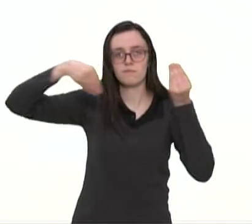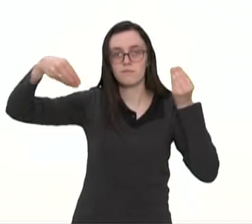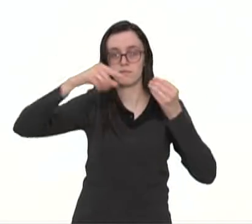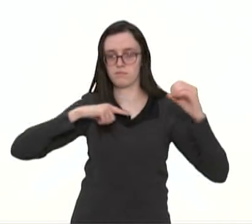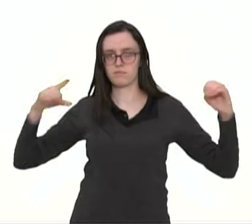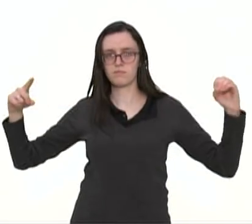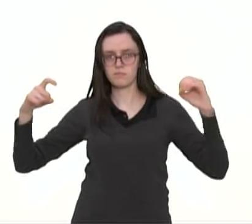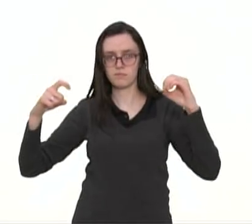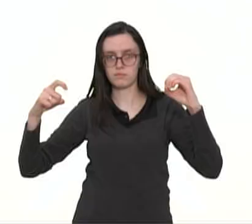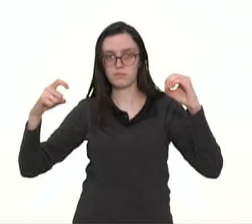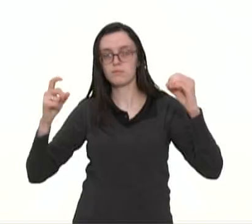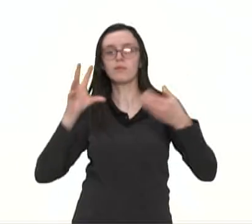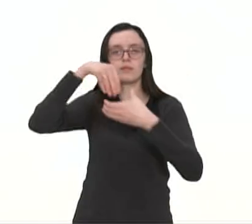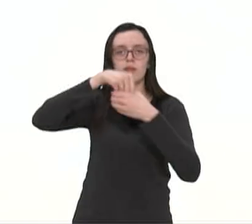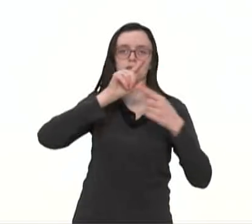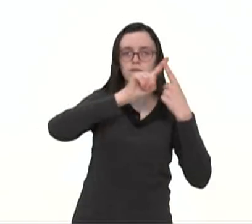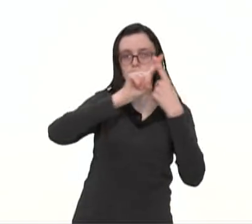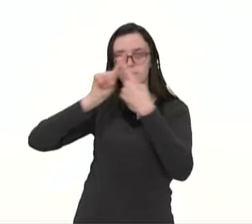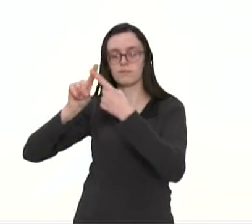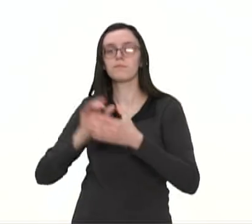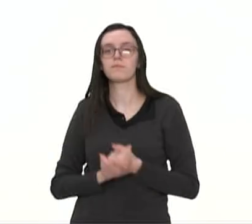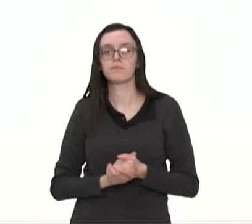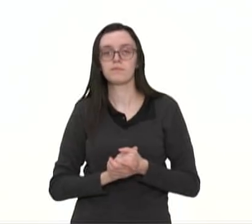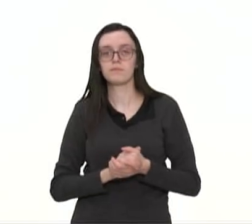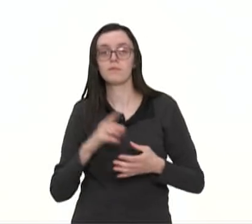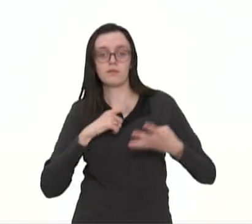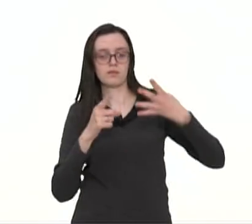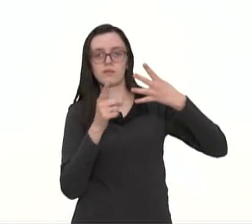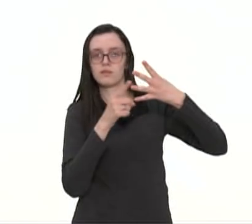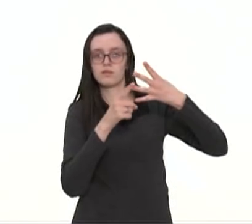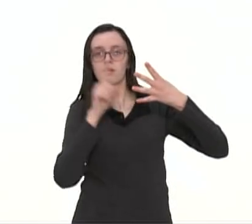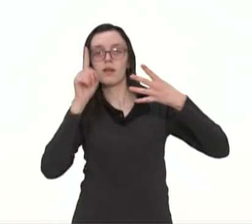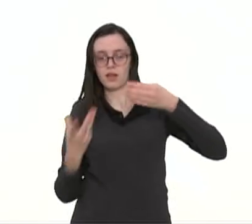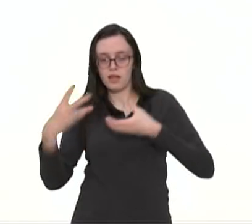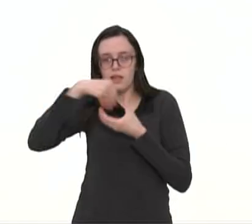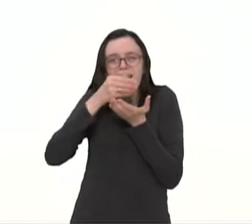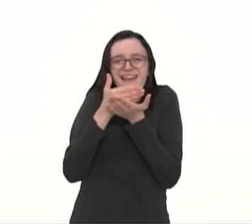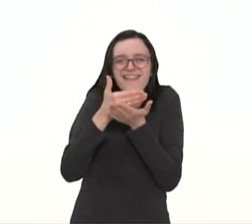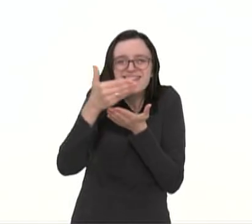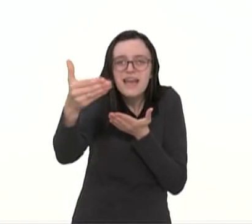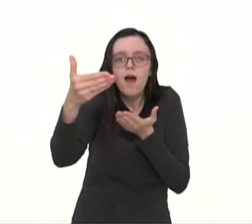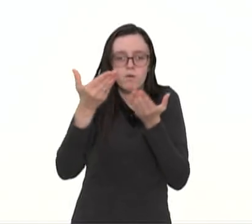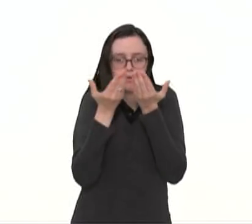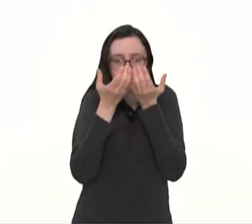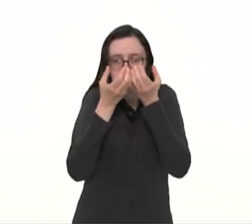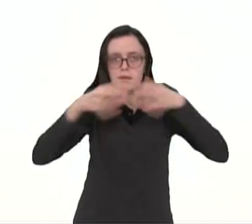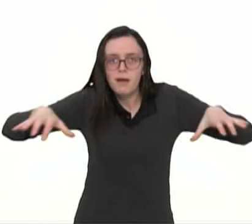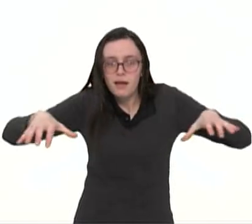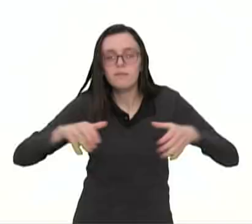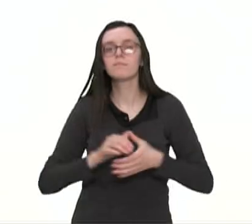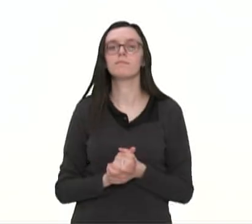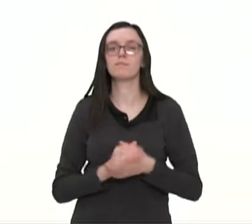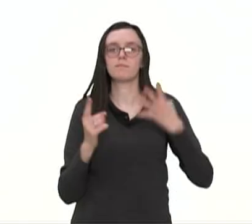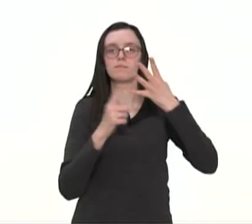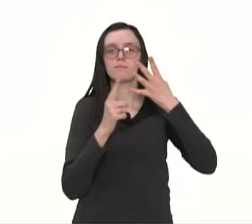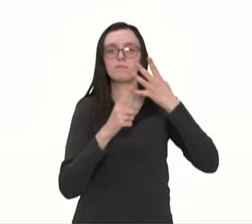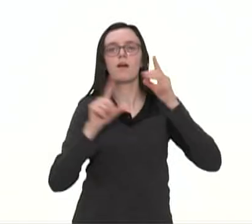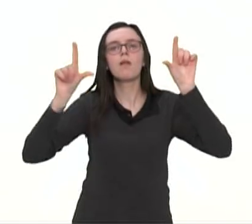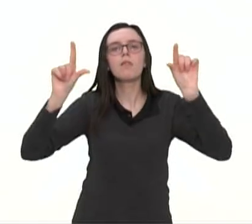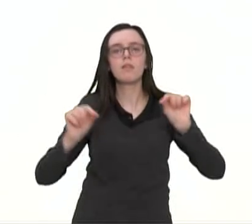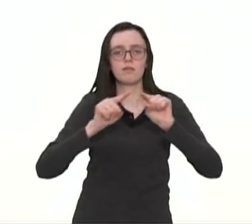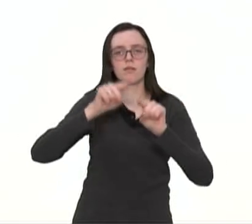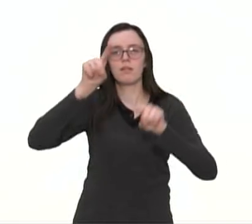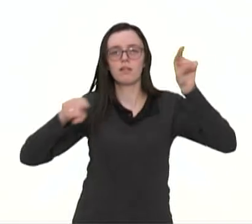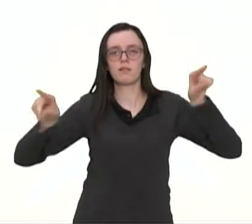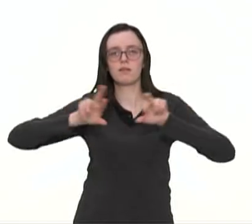homólogos? Letra C, ocorre na meiose 1, na fase de prófase? Ou letra D, diminui a variabilidade genética dos